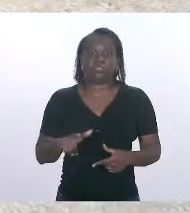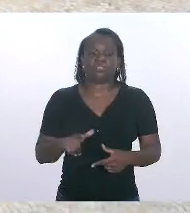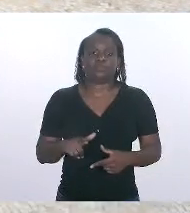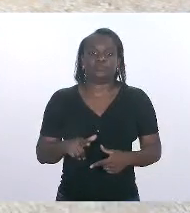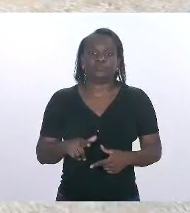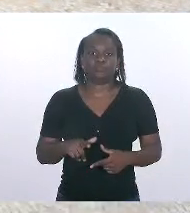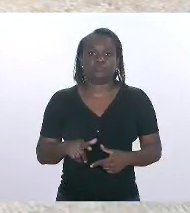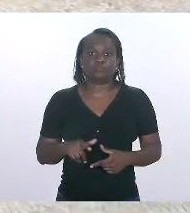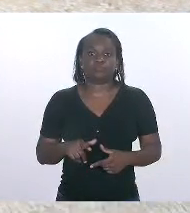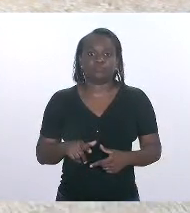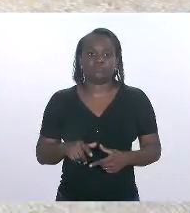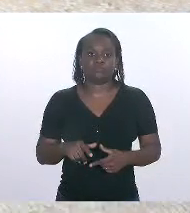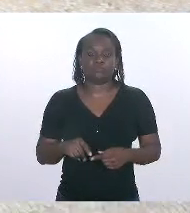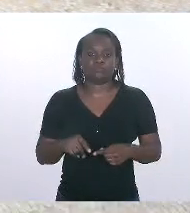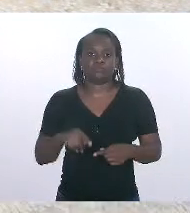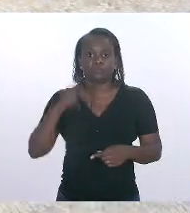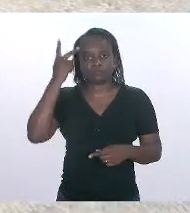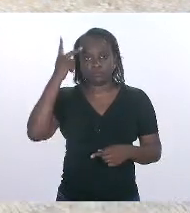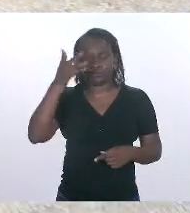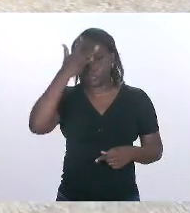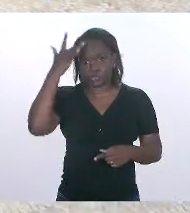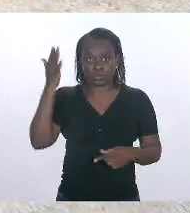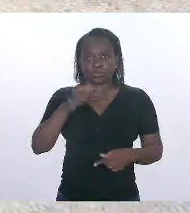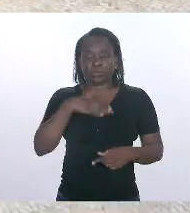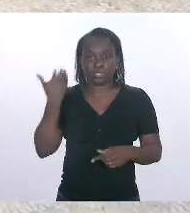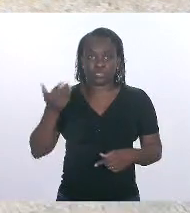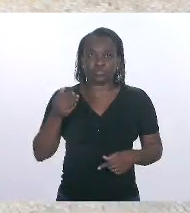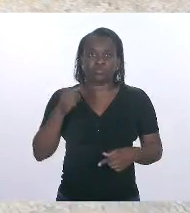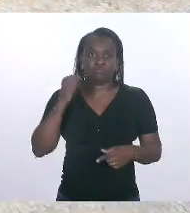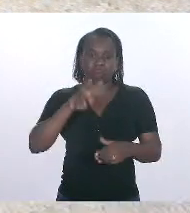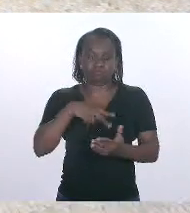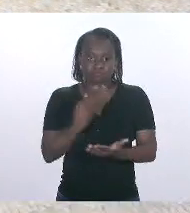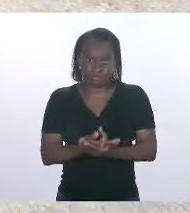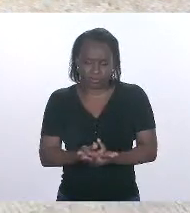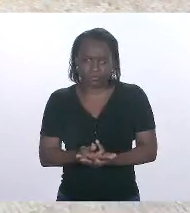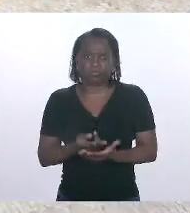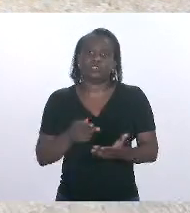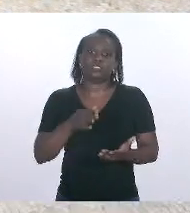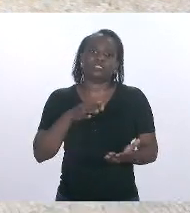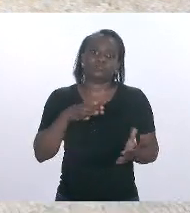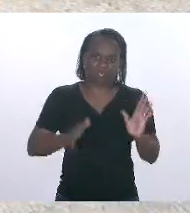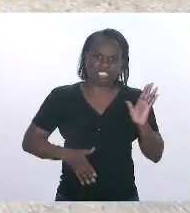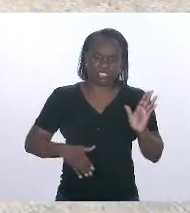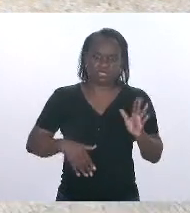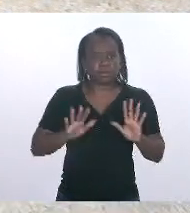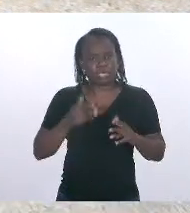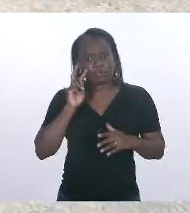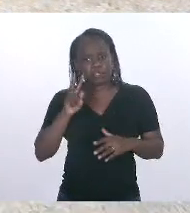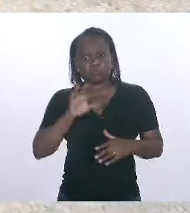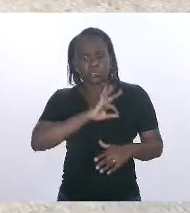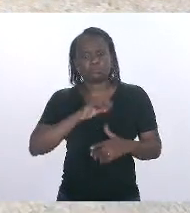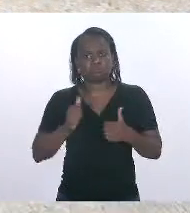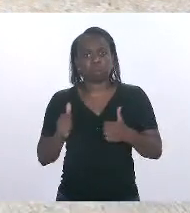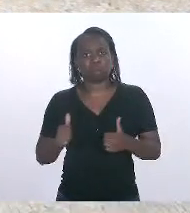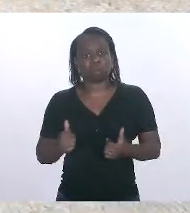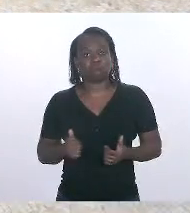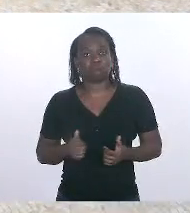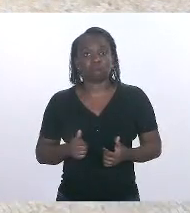relacionada a um homicídio de um contraventor muito positiva, sabe? E a